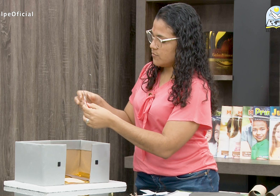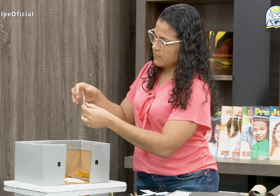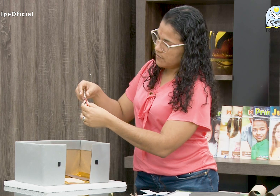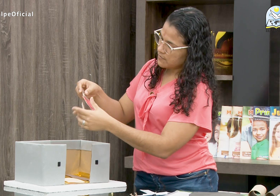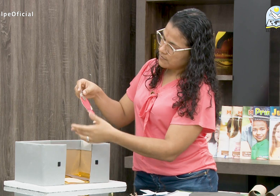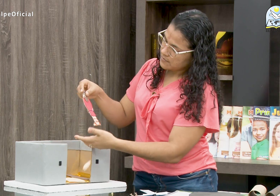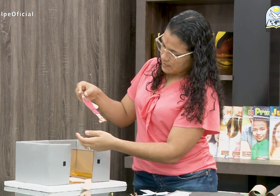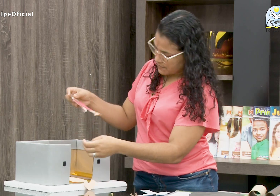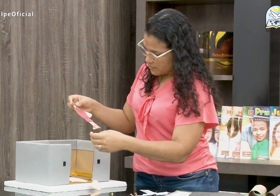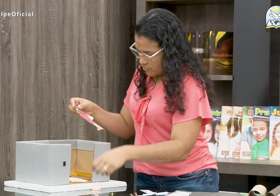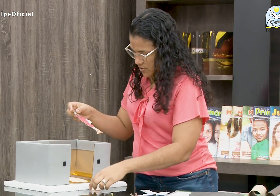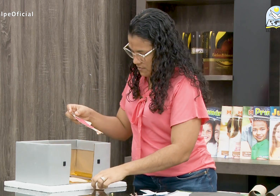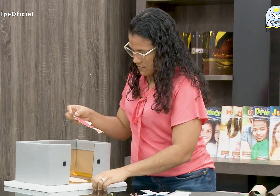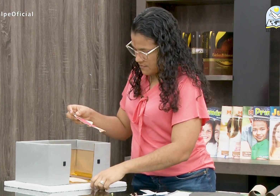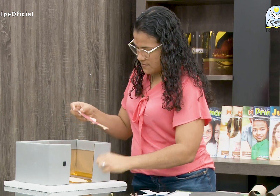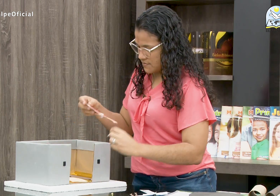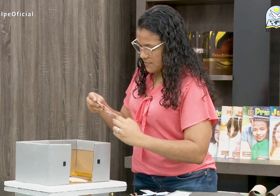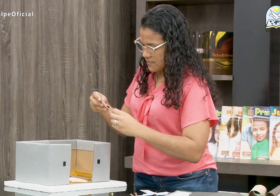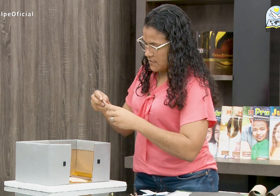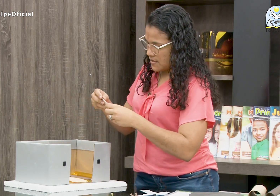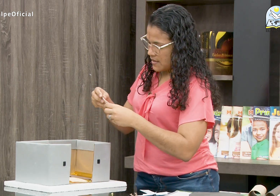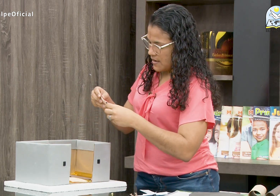preso. Tá vendo? Ui!